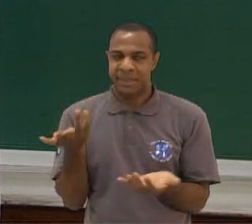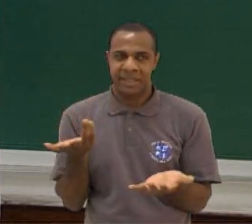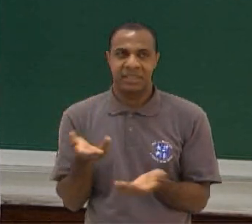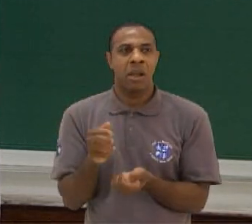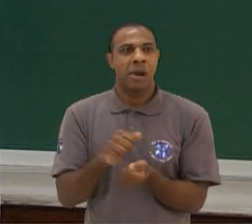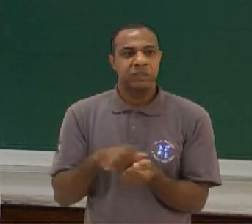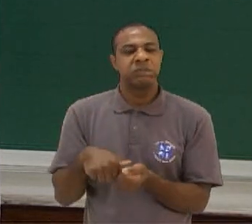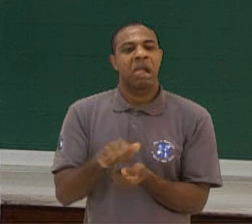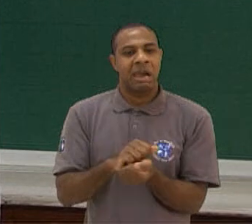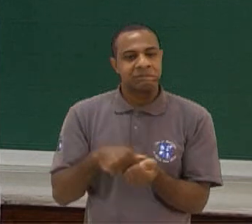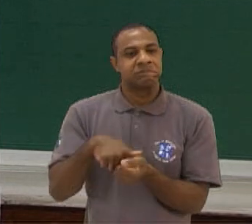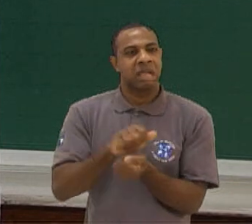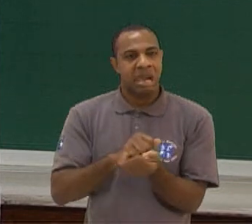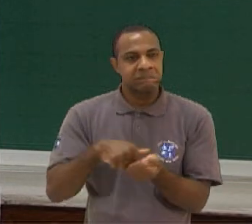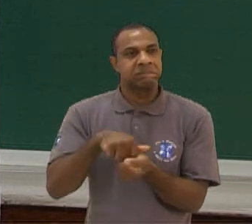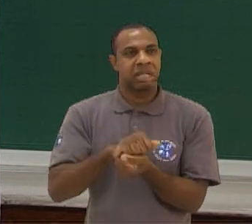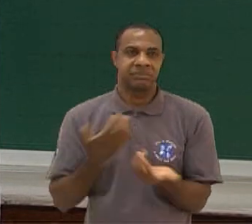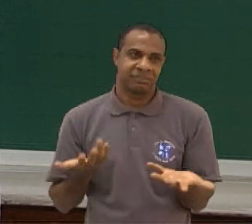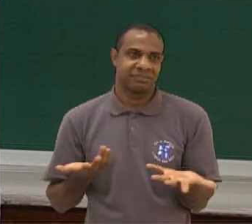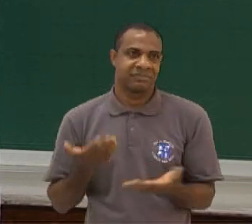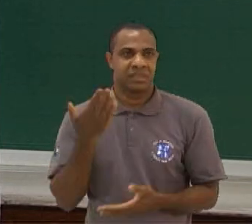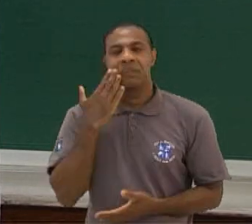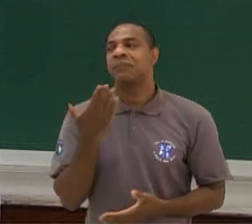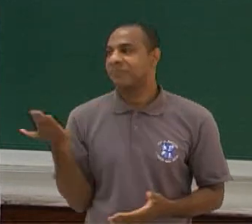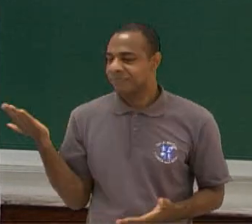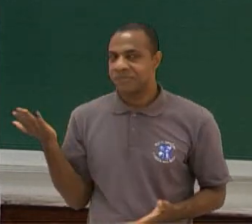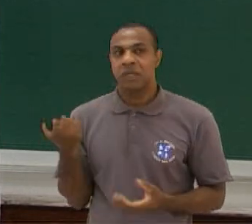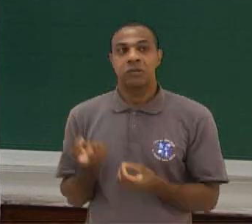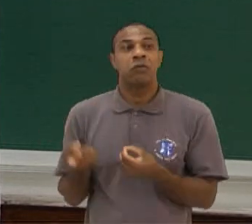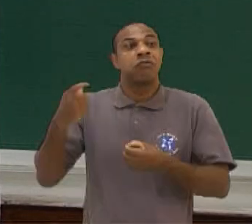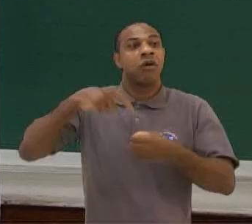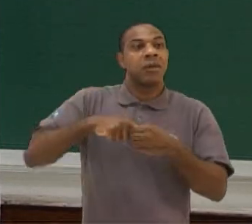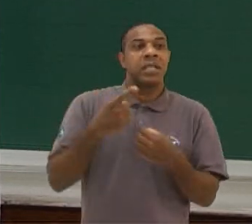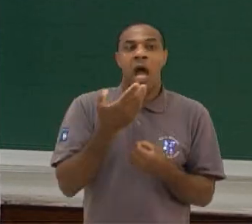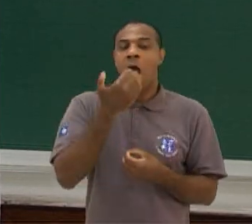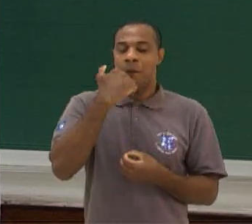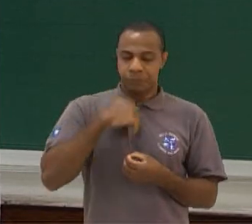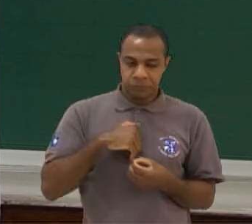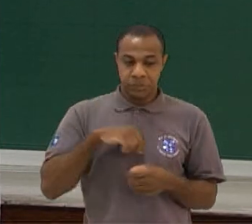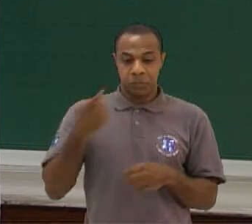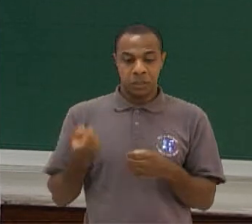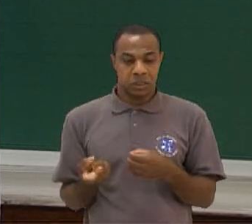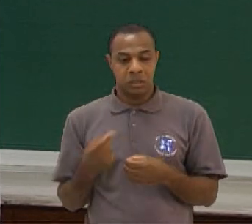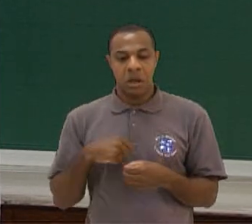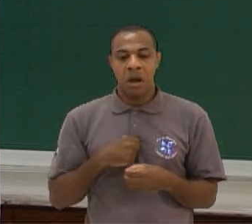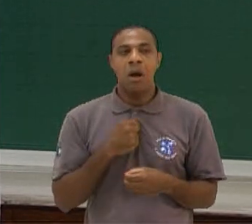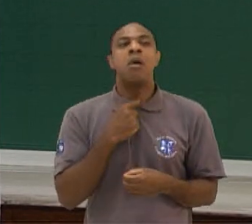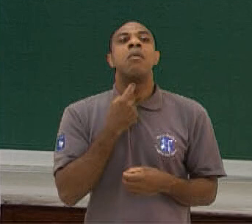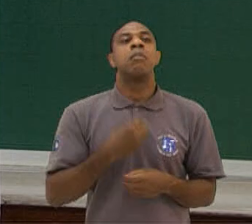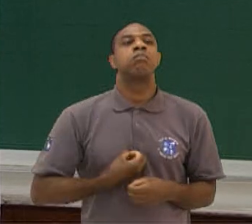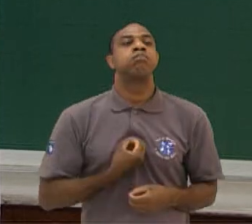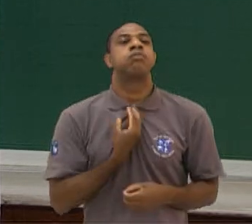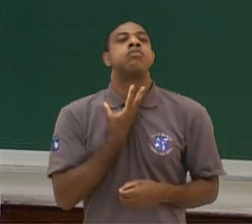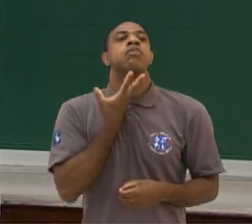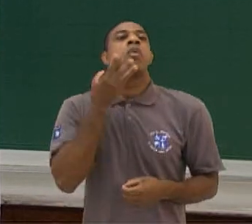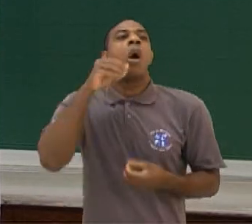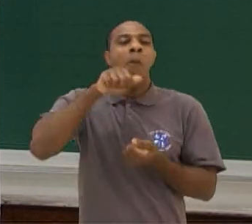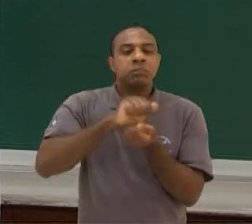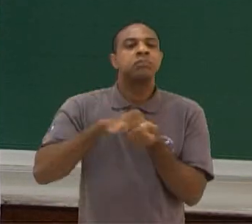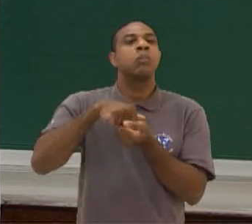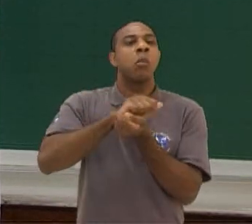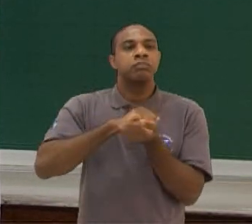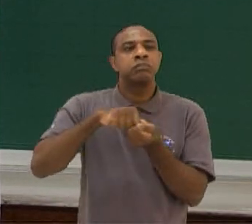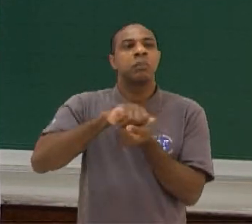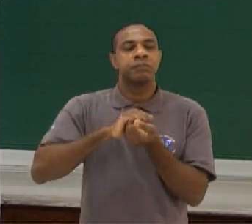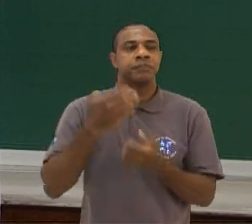de digestão. Tá? Então, sempre os ruminantes eles vão engolir o alimento praticamente sem mastigar. Eles só vão mastigar